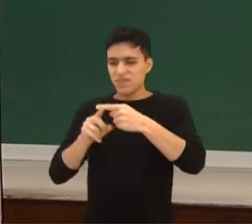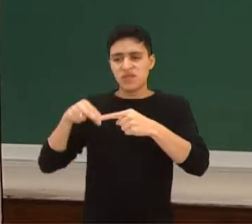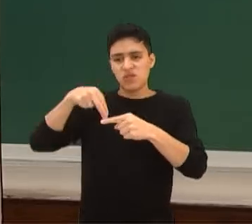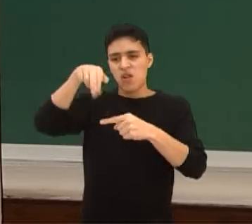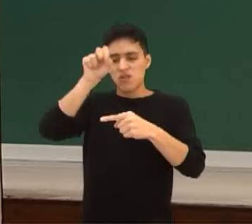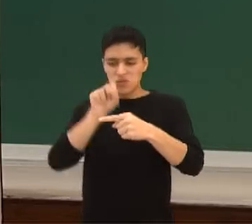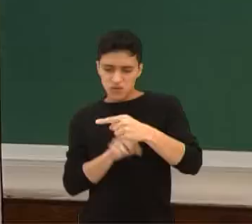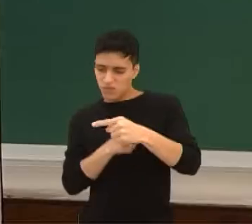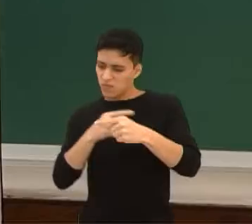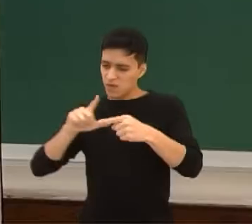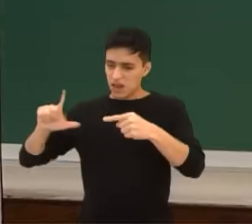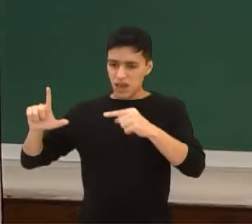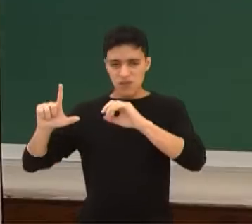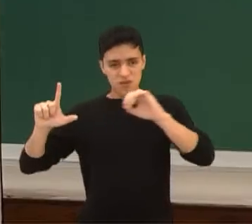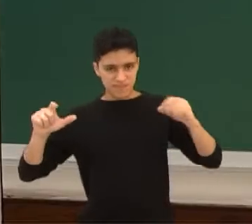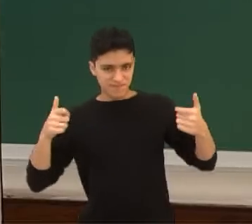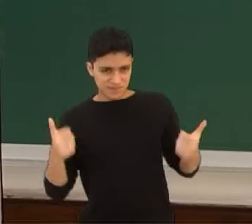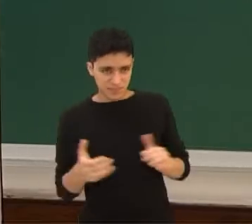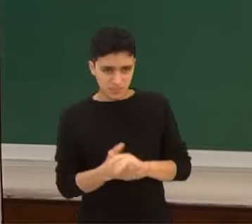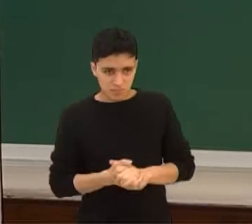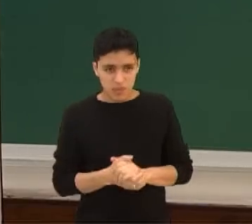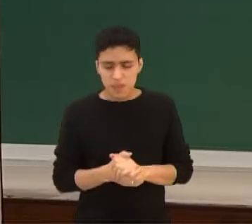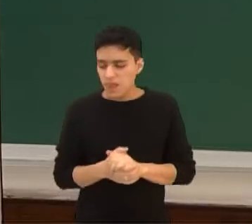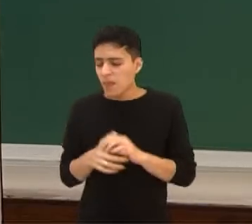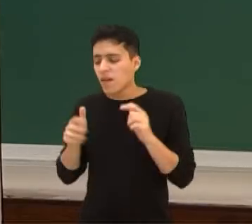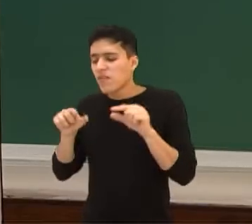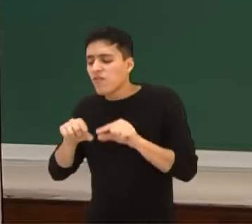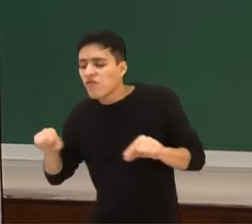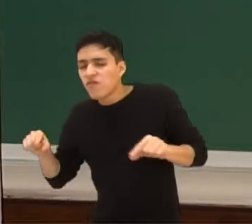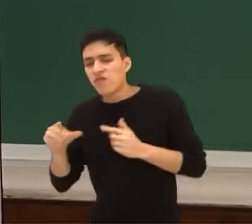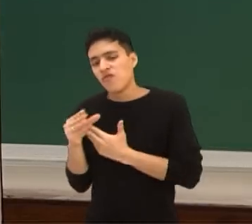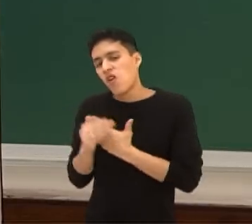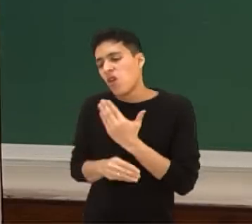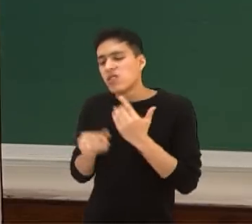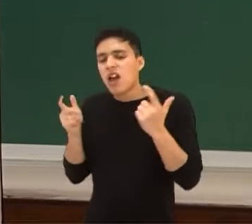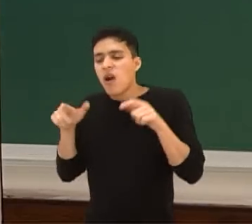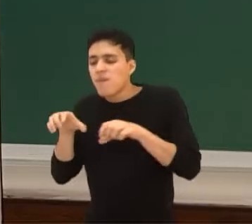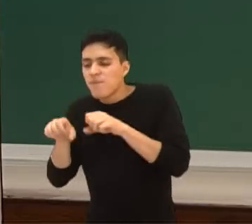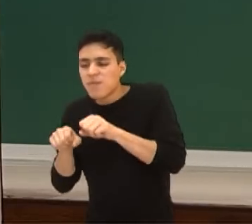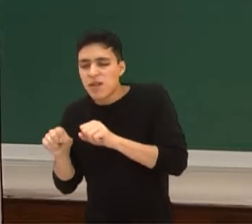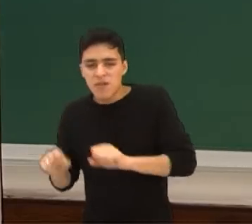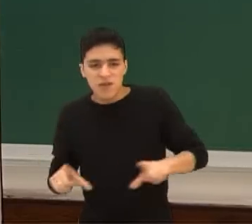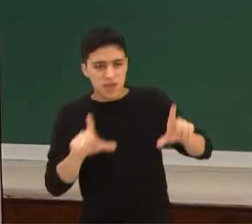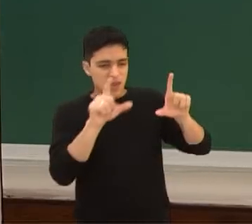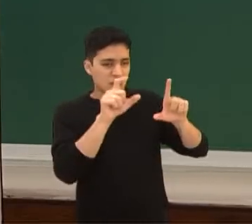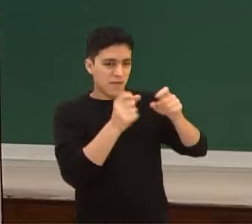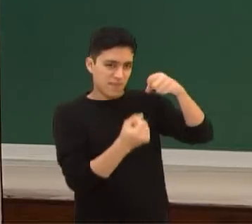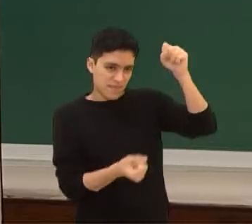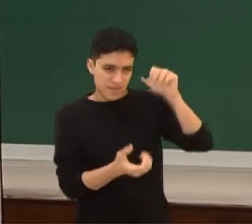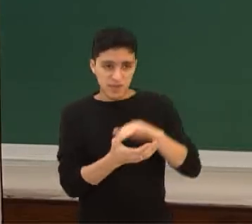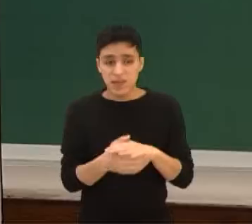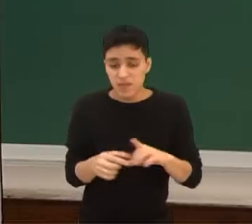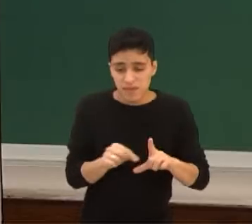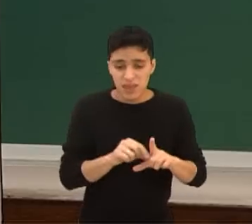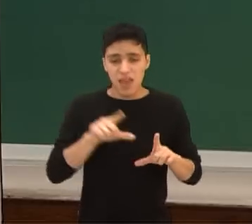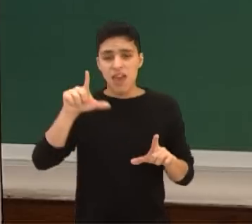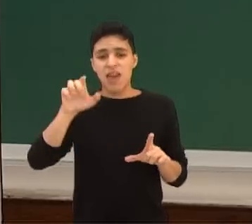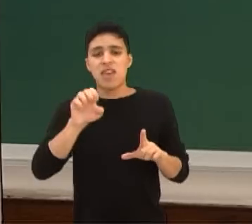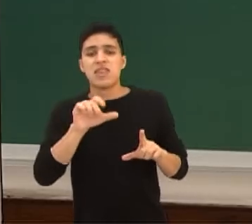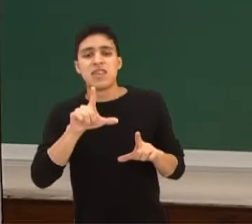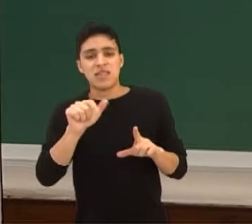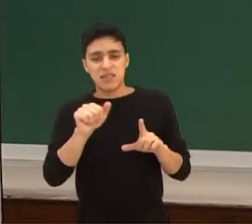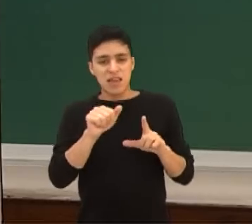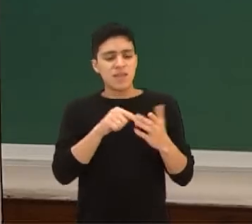norte, qual é a porção sul. Nós temos a fonte de onde esse mapa foi extraído, além de termos a escala, que corresponde à